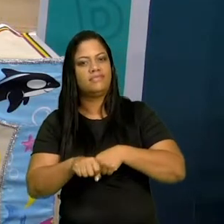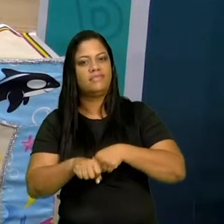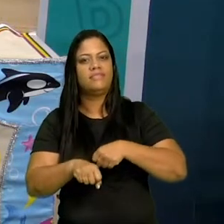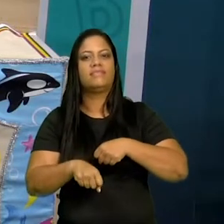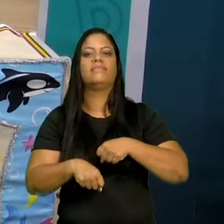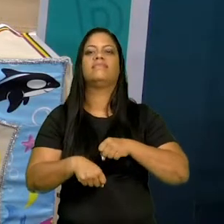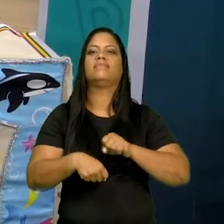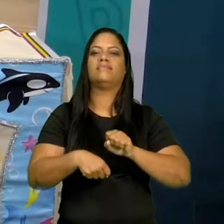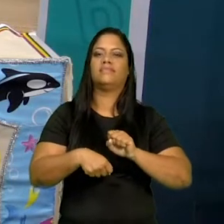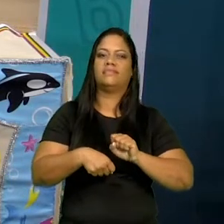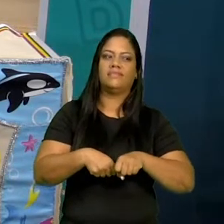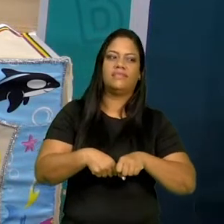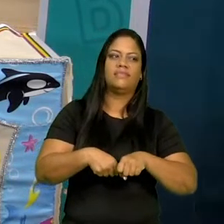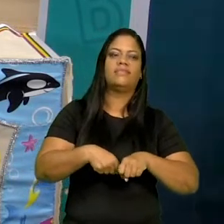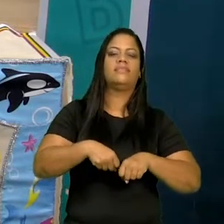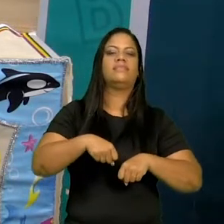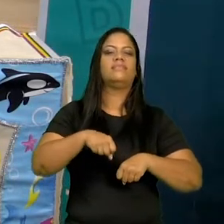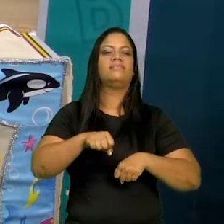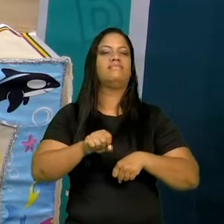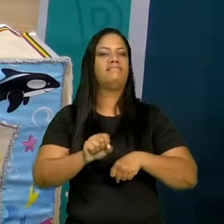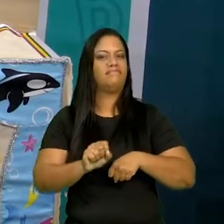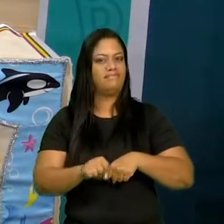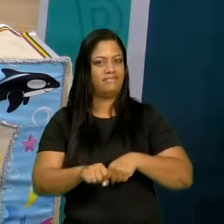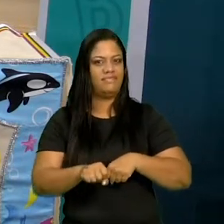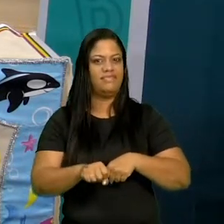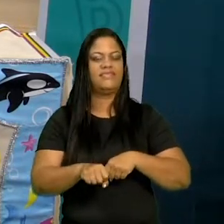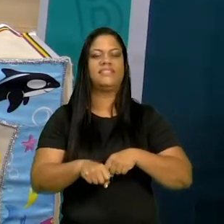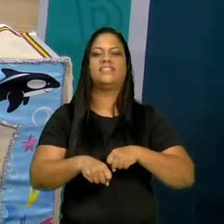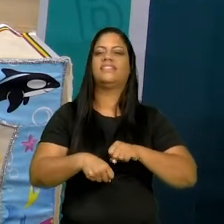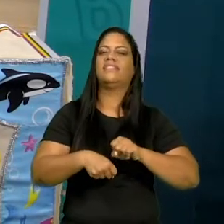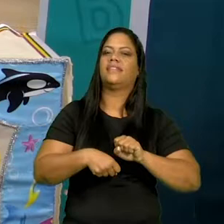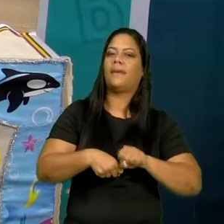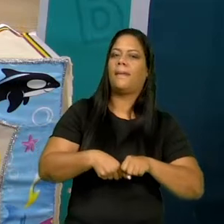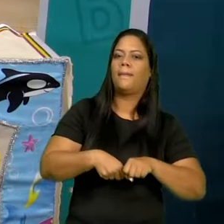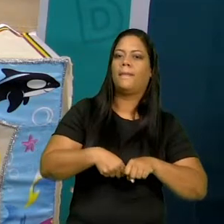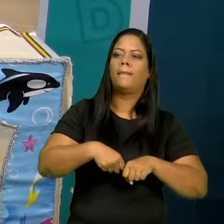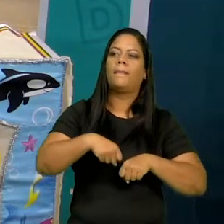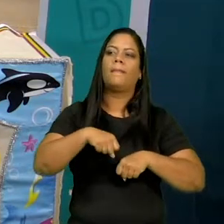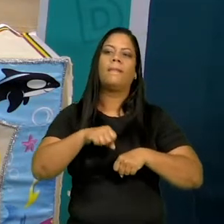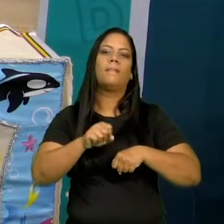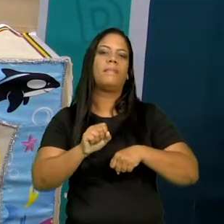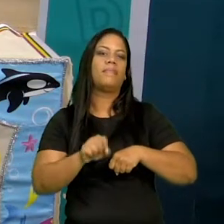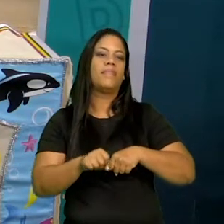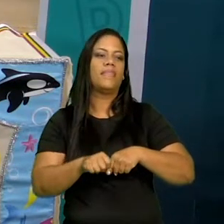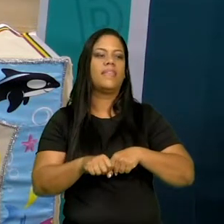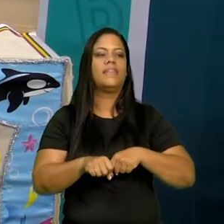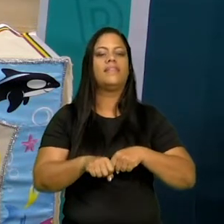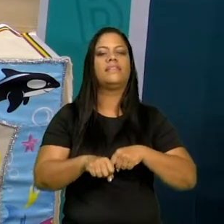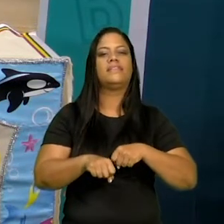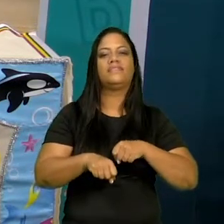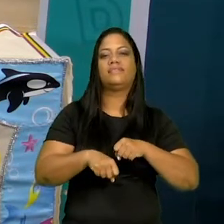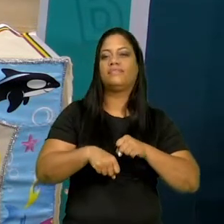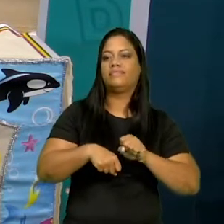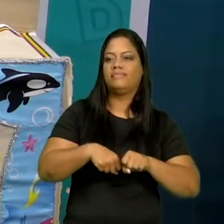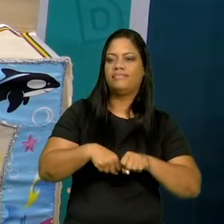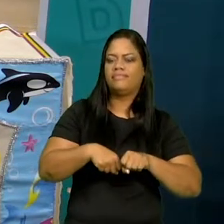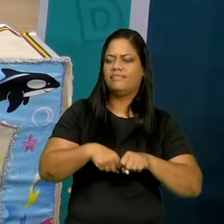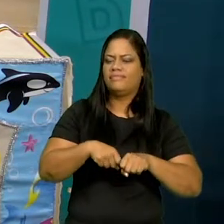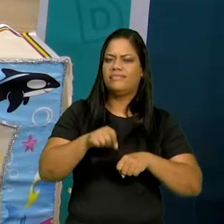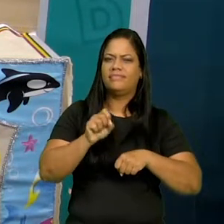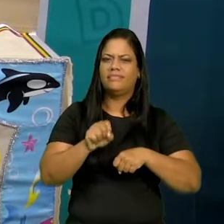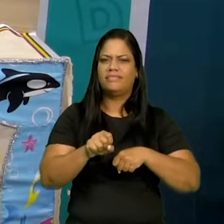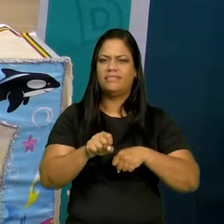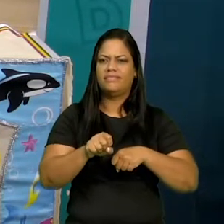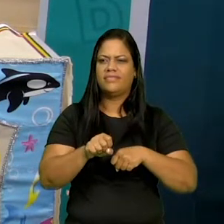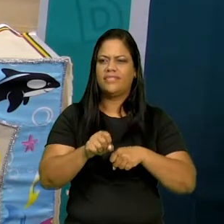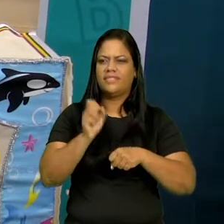leiturinha? Já, isso mesmo. Então, já vinha a tartaruga. Caminhando. Quando a tartaruga